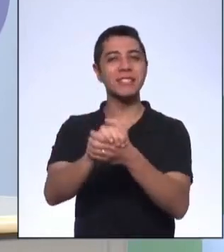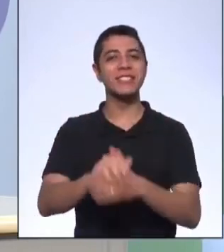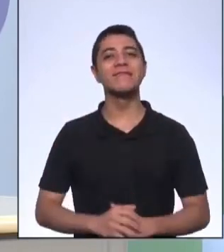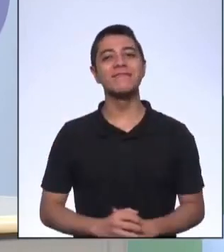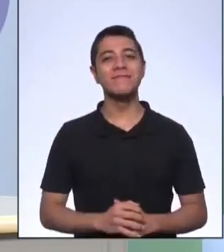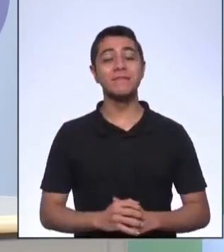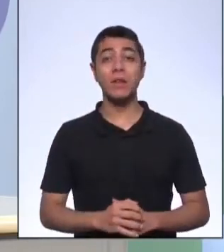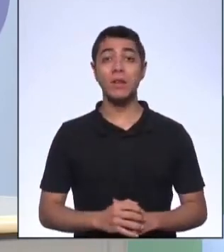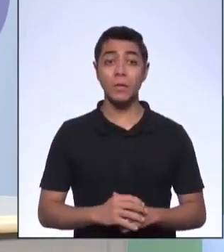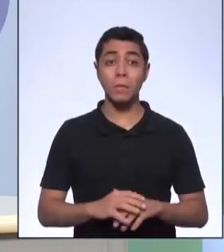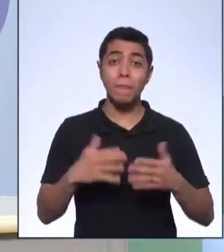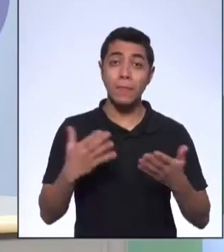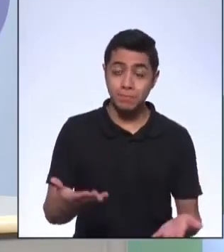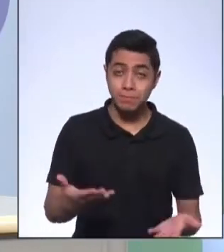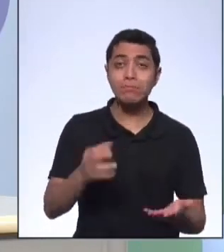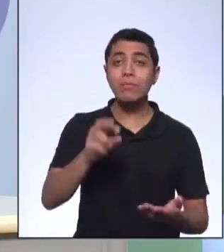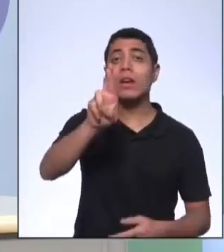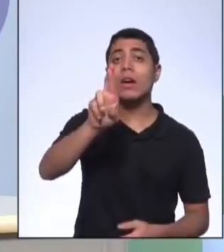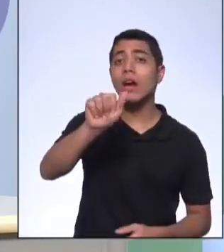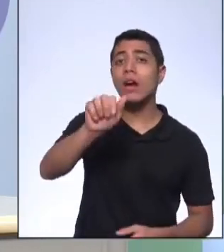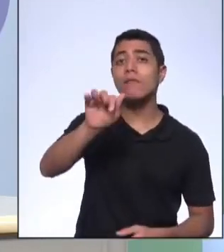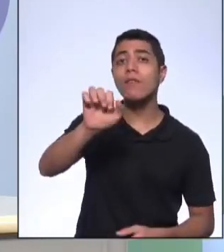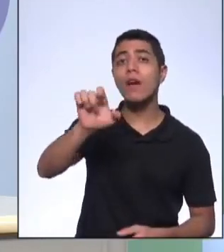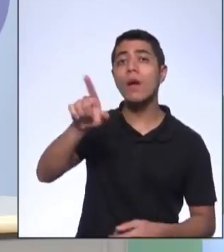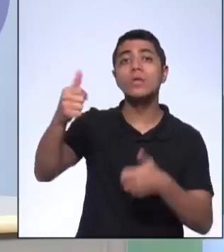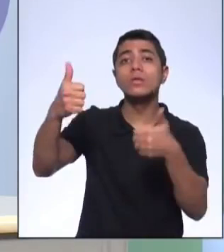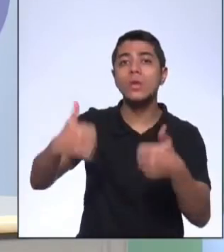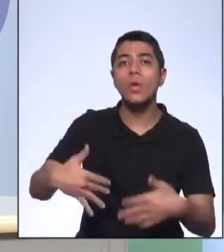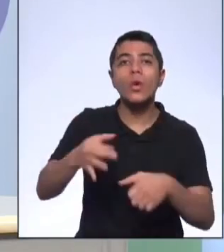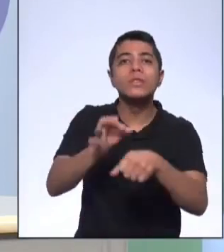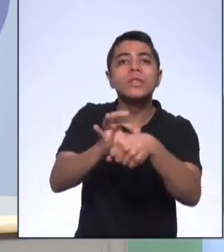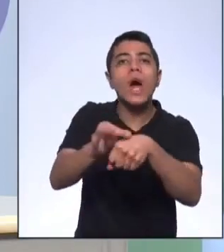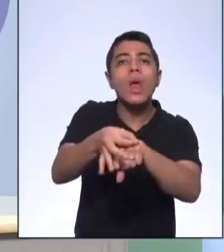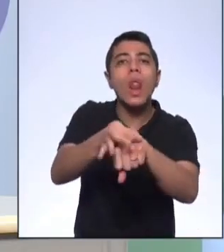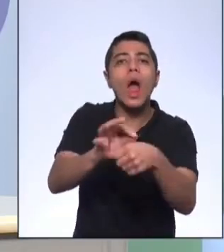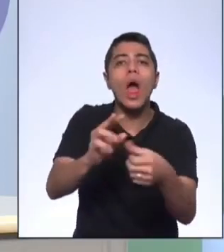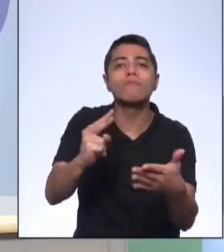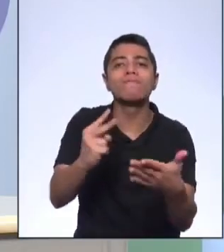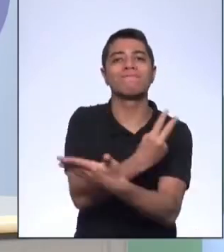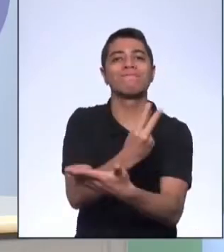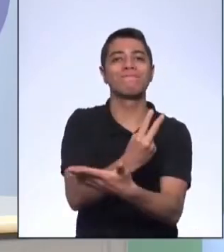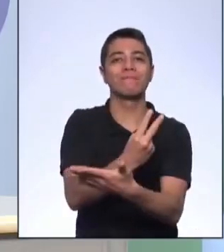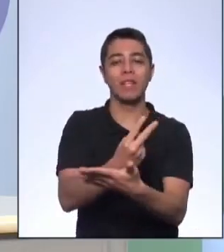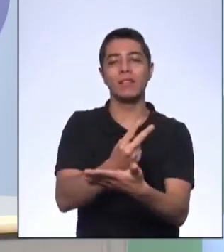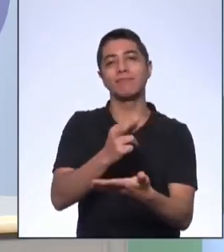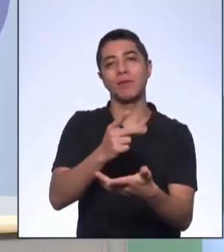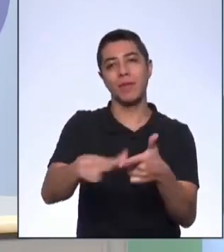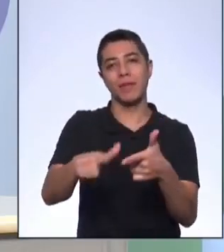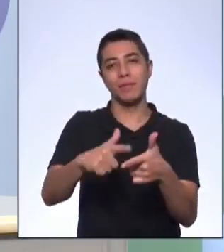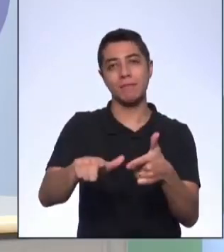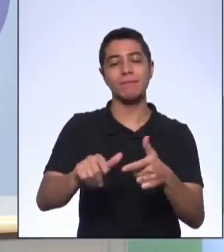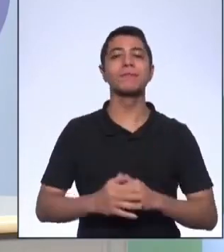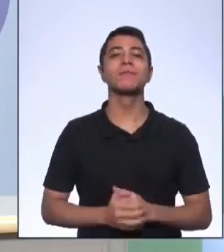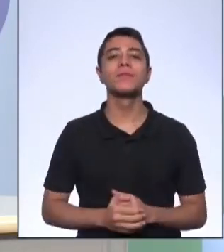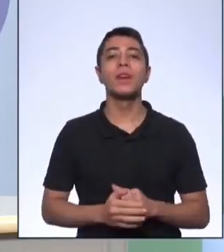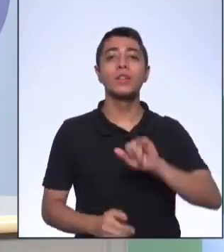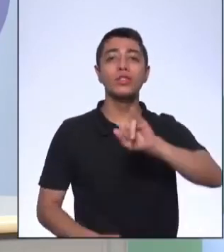pra gente que tem a ver com erro celular. O Jean falou que células cancerígenas fazem